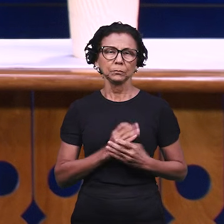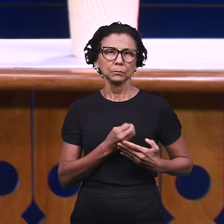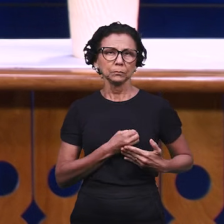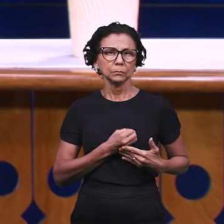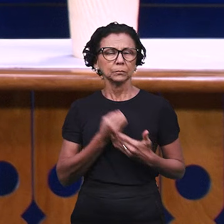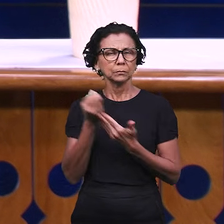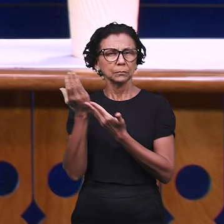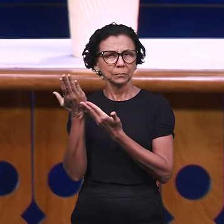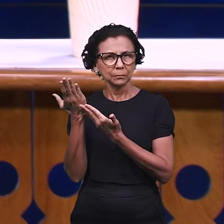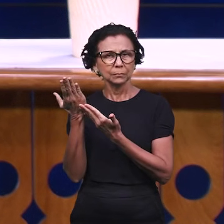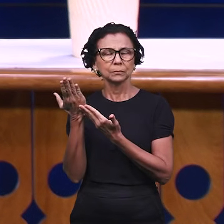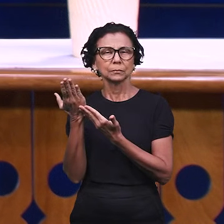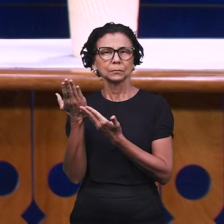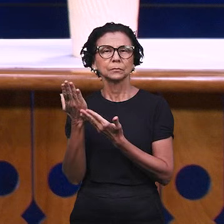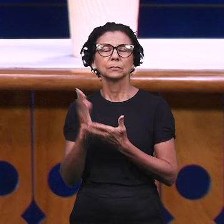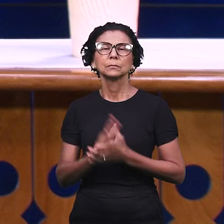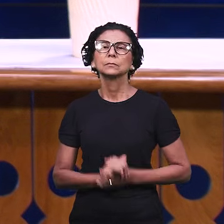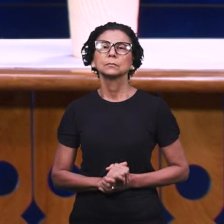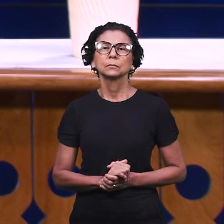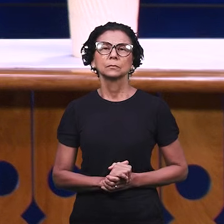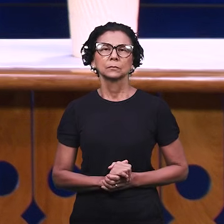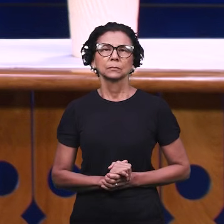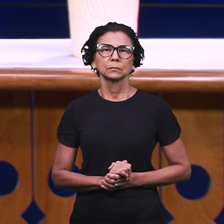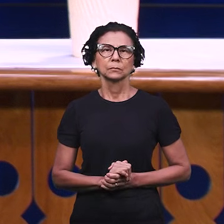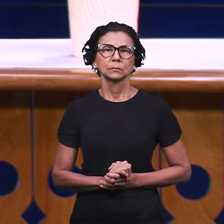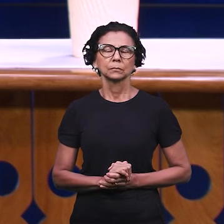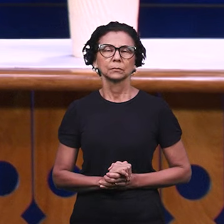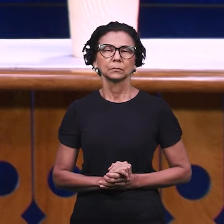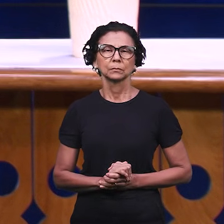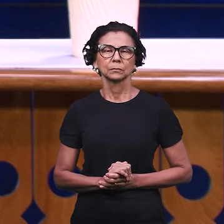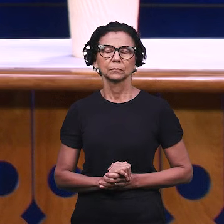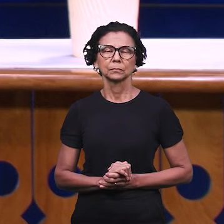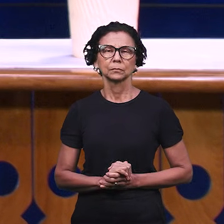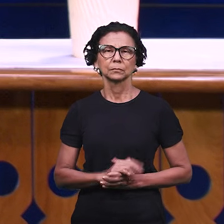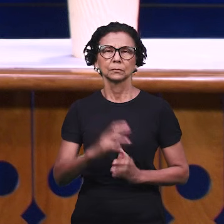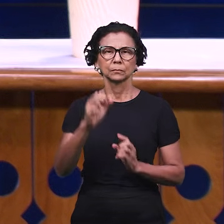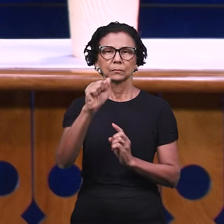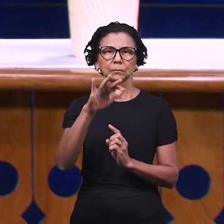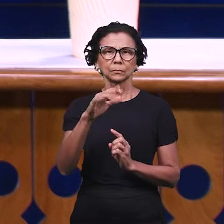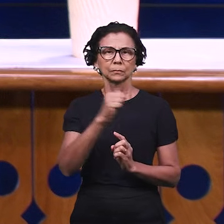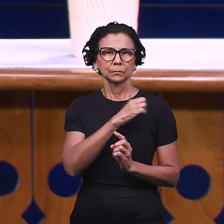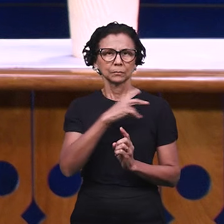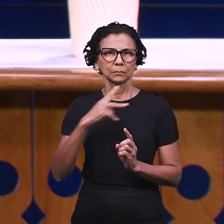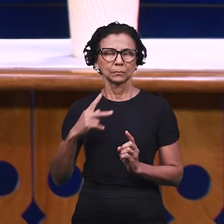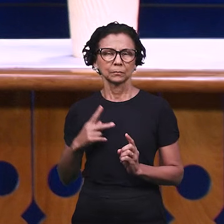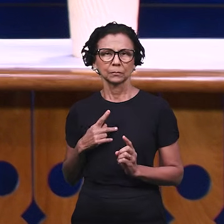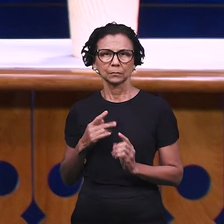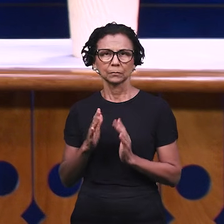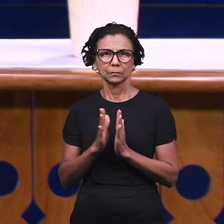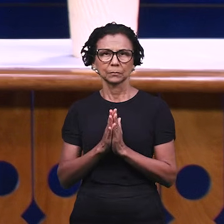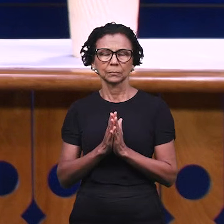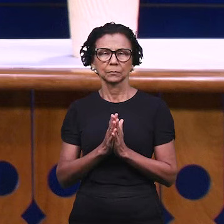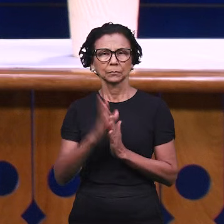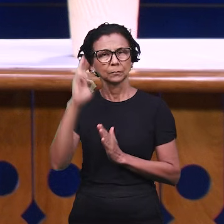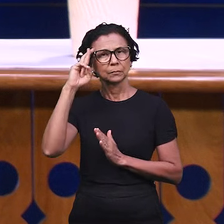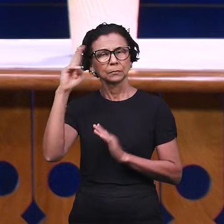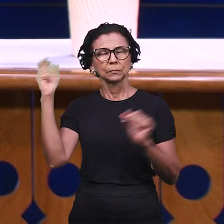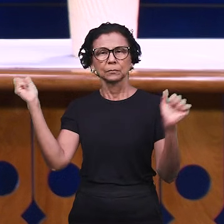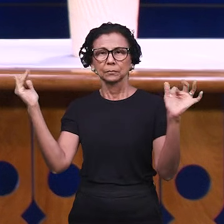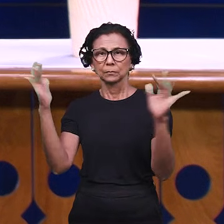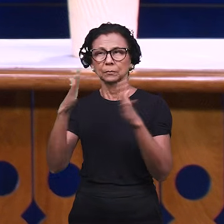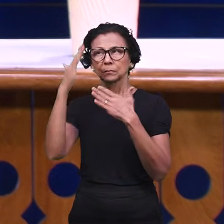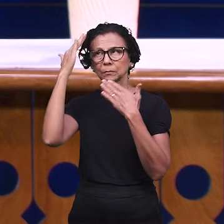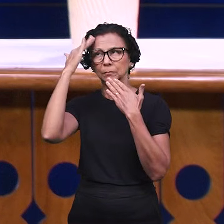coloque sua vida diante do Senhor, vamos orar e também encerrando com a bênção apostólica. Senhor, nós te